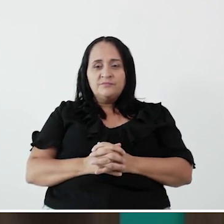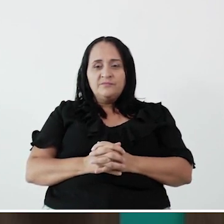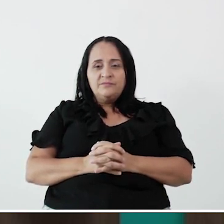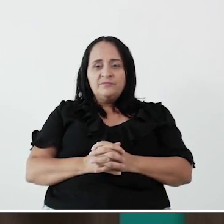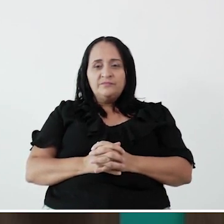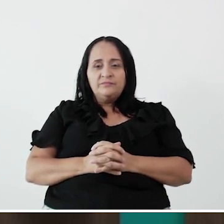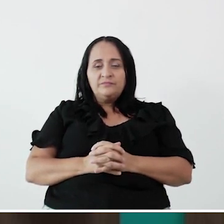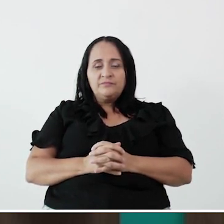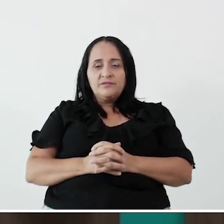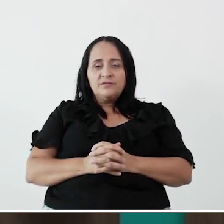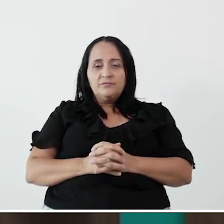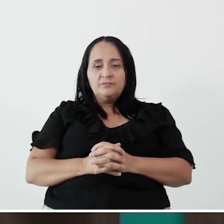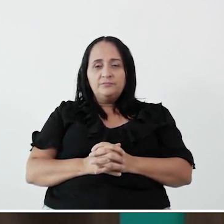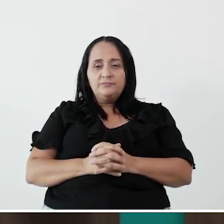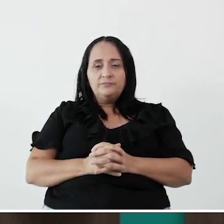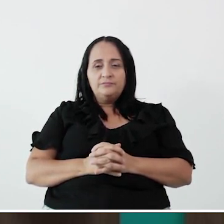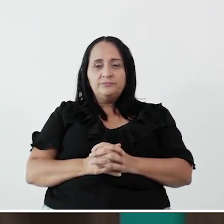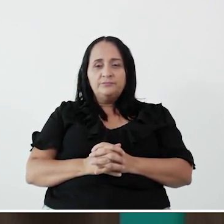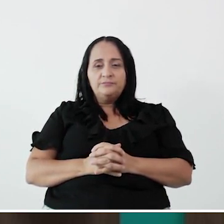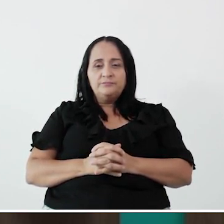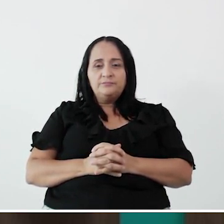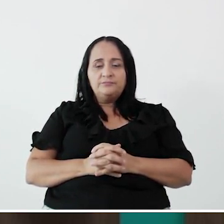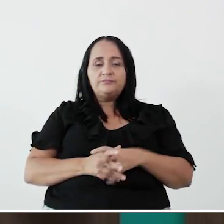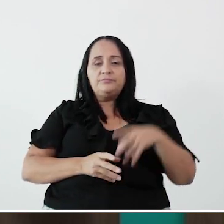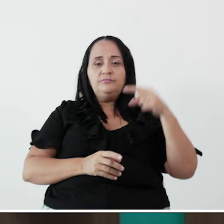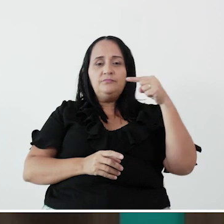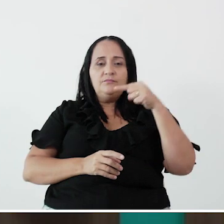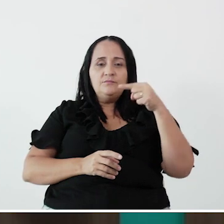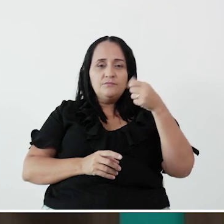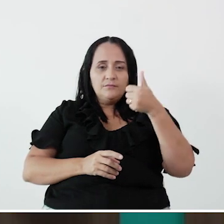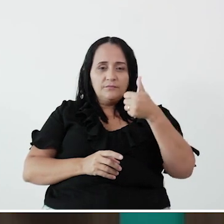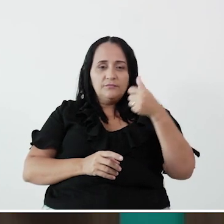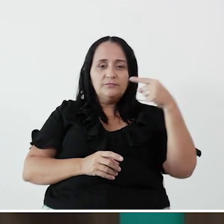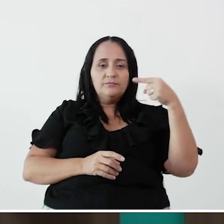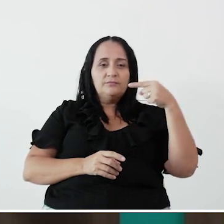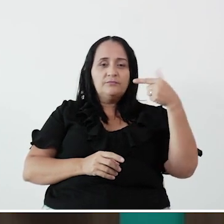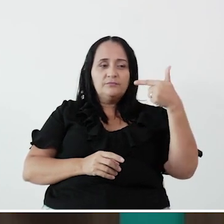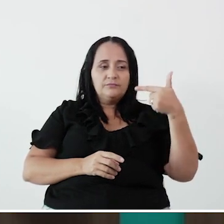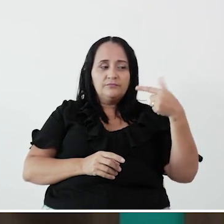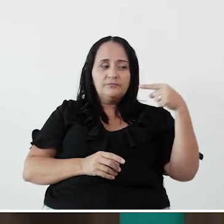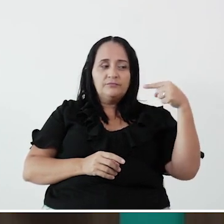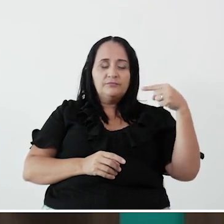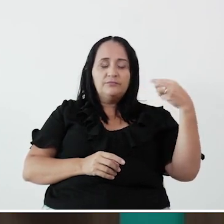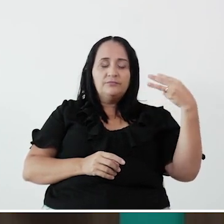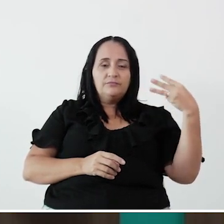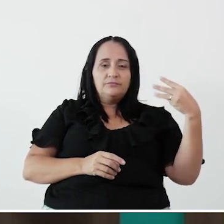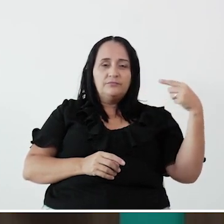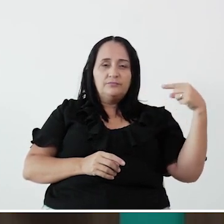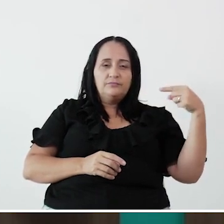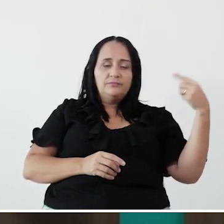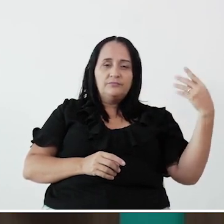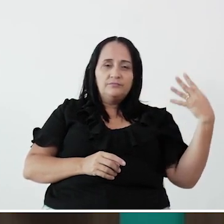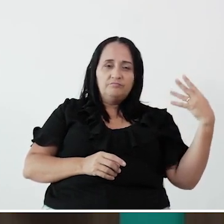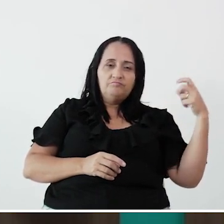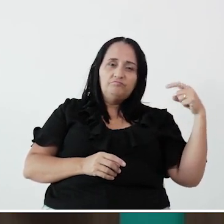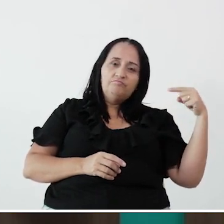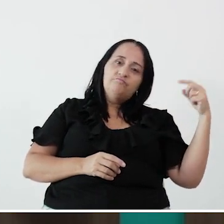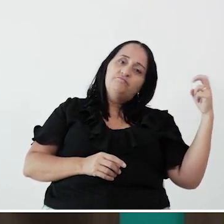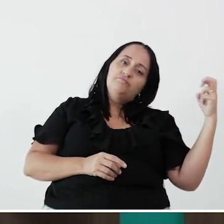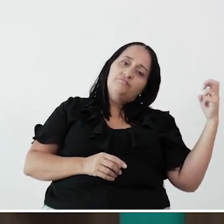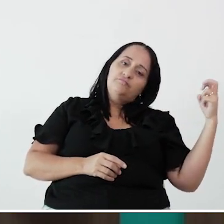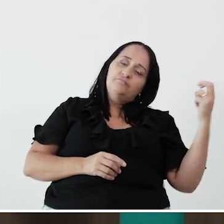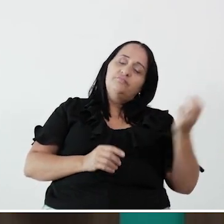Para valores negativos, menos 1, menos 2, menos 3, menos 4, menos